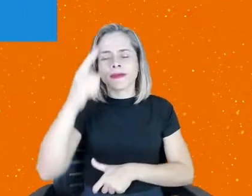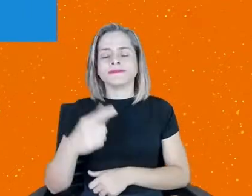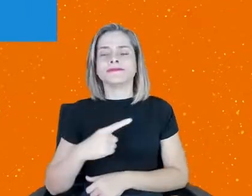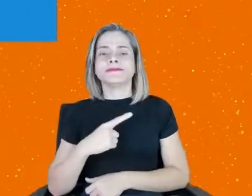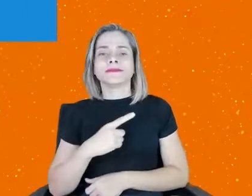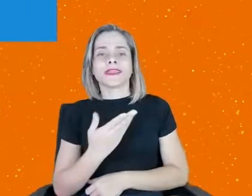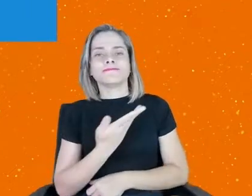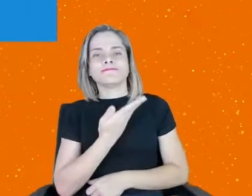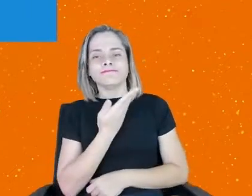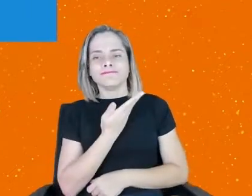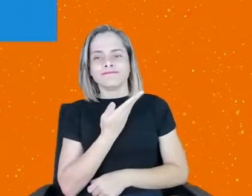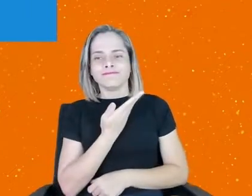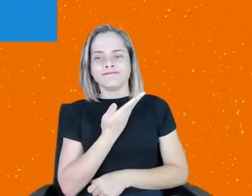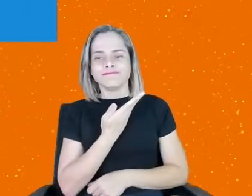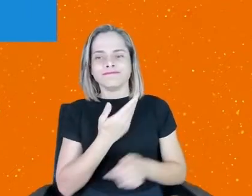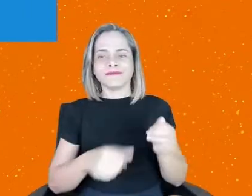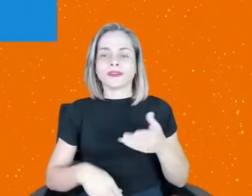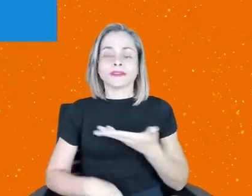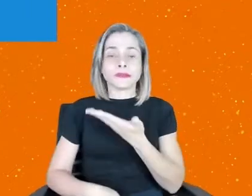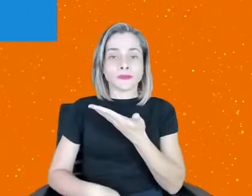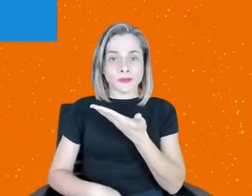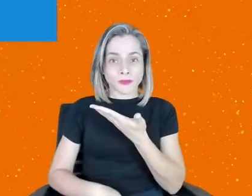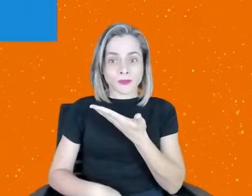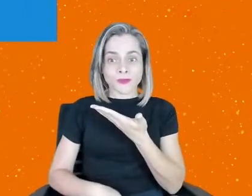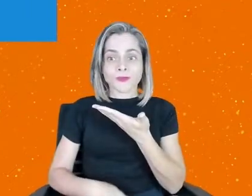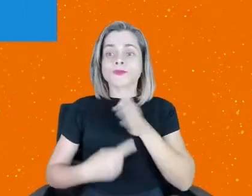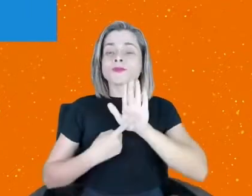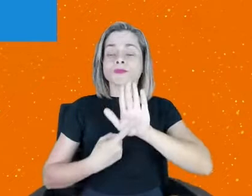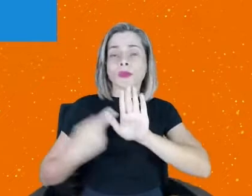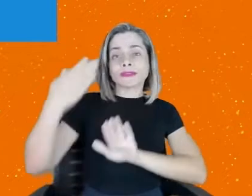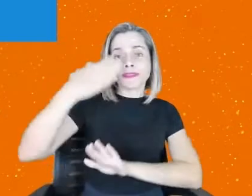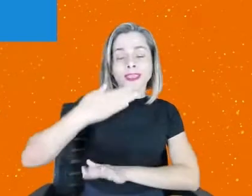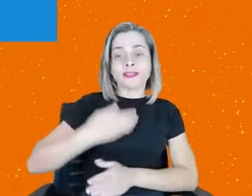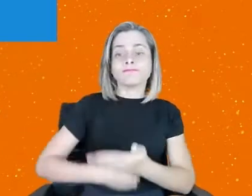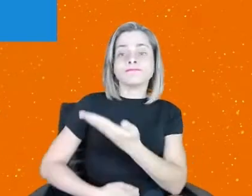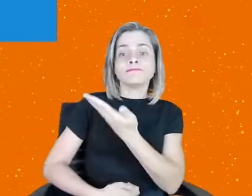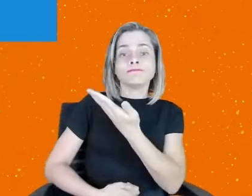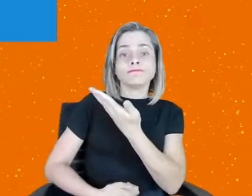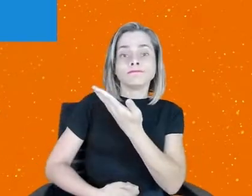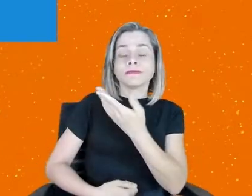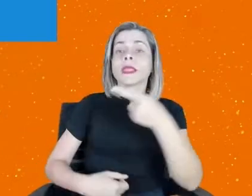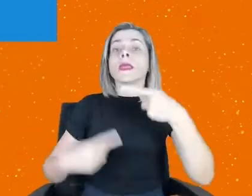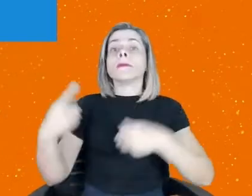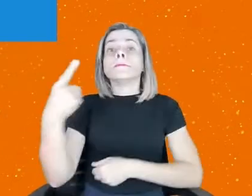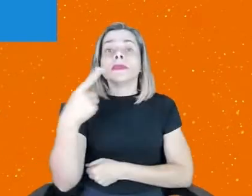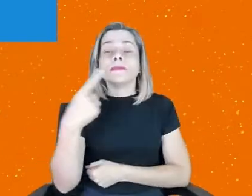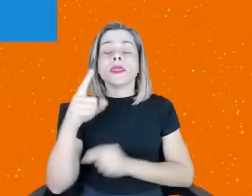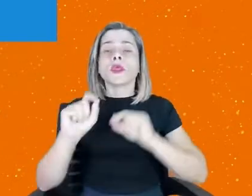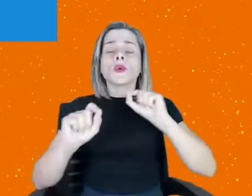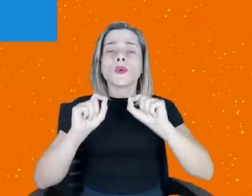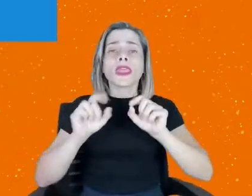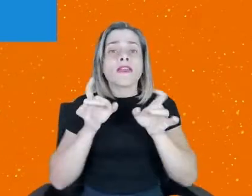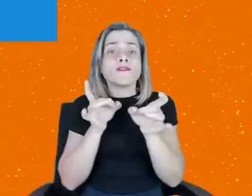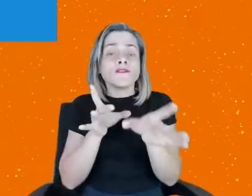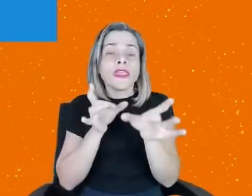alguns dos canais que estão fazendo esse tipo de teste esse primeiro aqui de cima um canal de vendas está no shopping chamam ele de